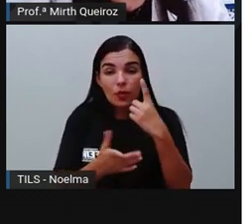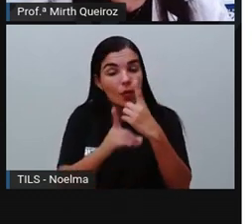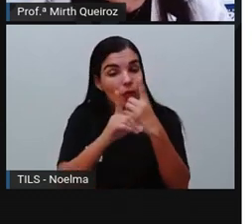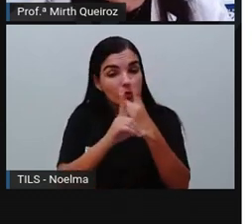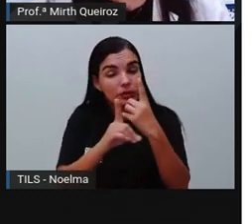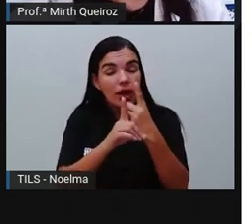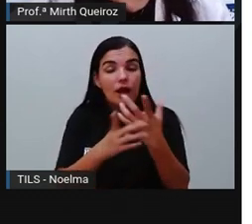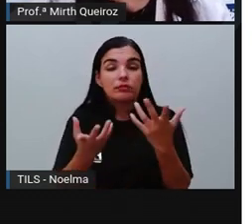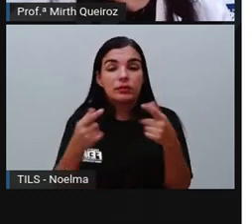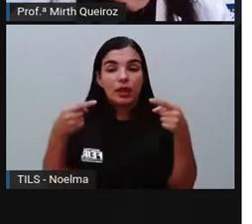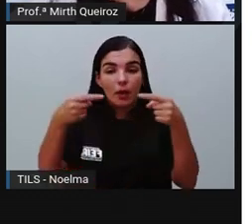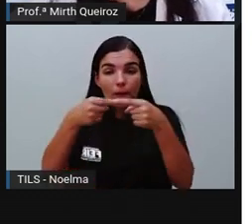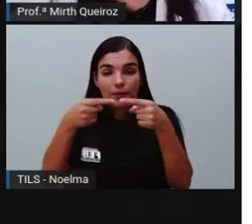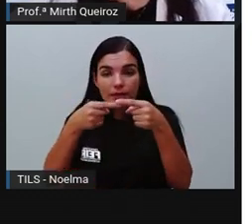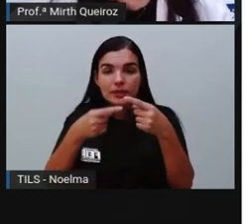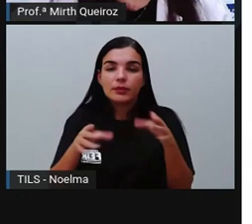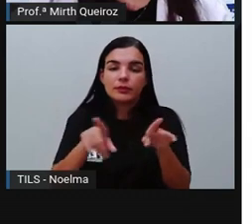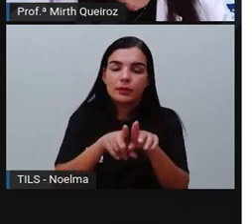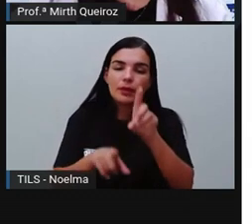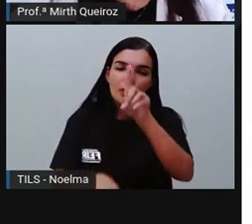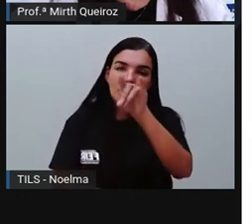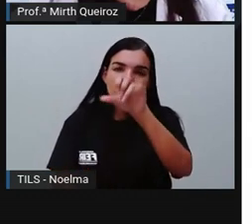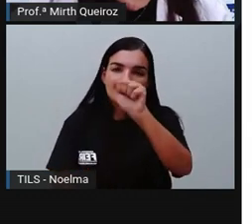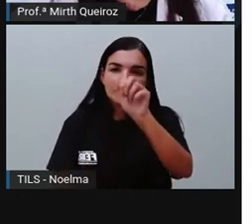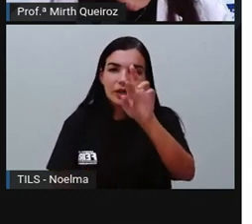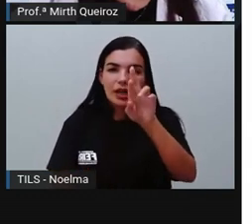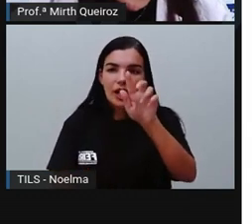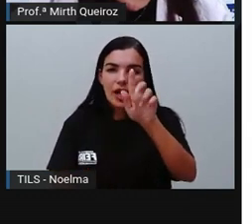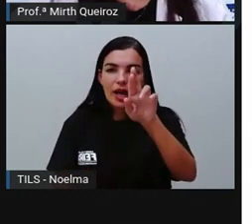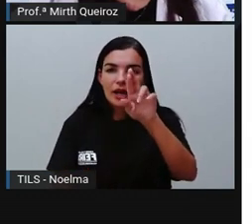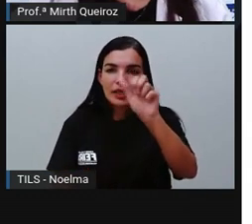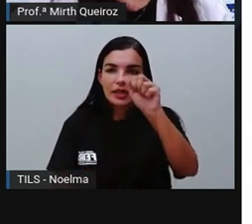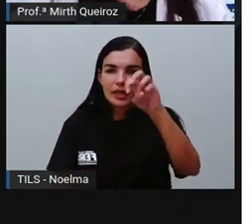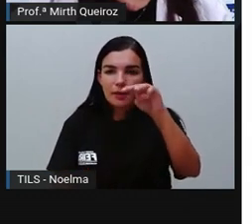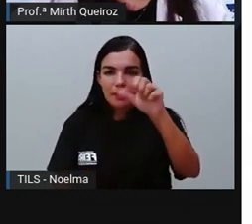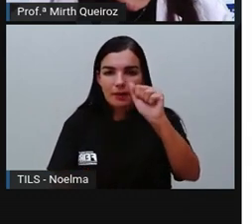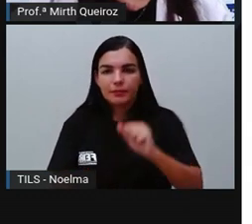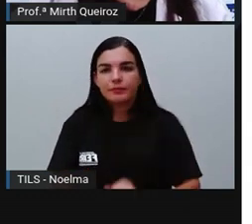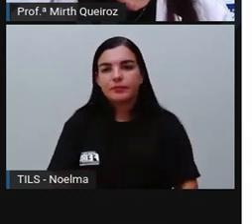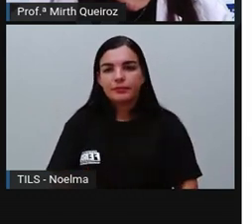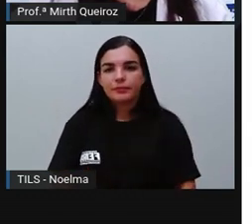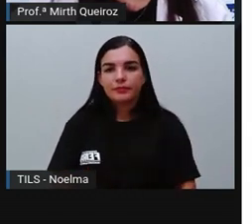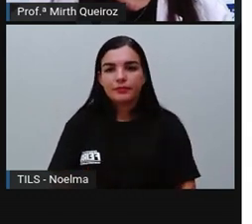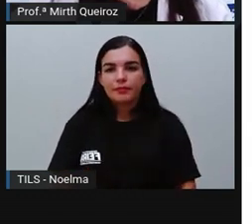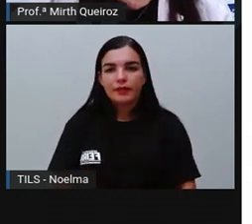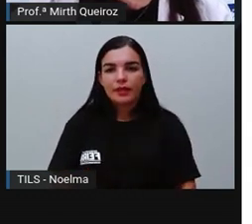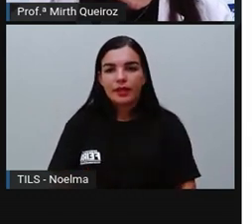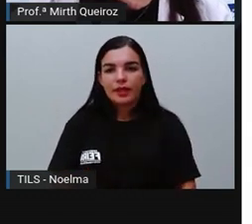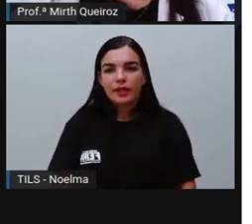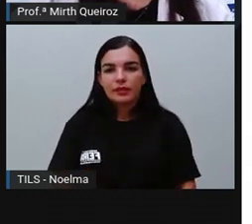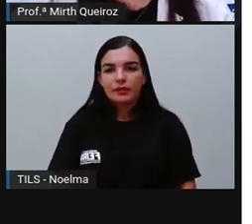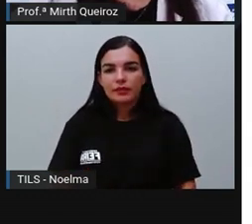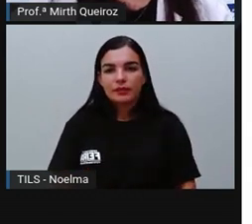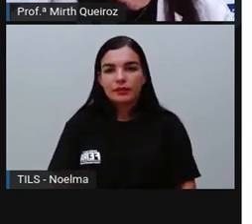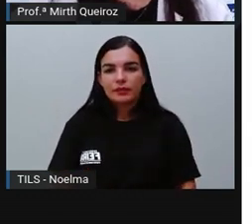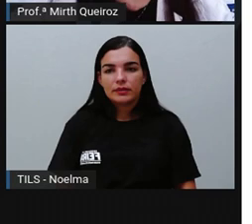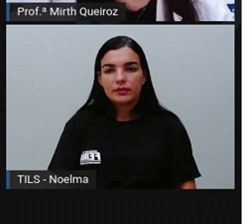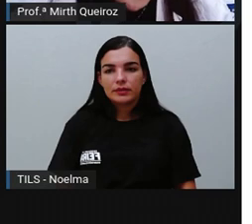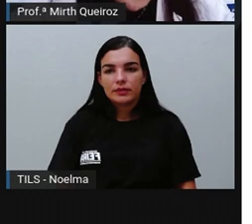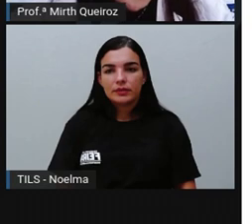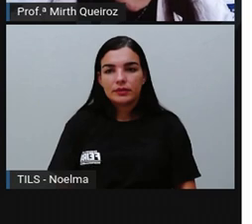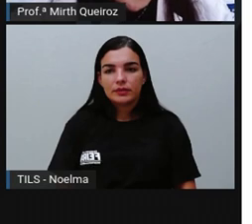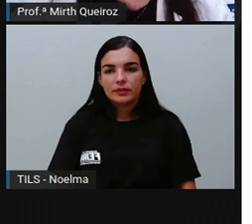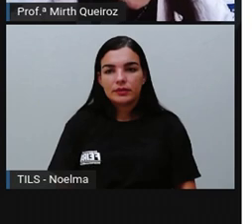que seria o diagrama de possibilidades, certo? Então, nós temos como fazer